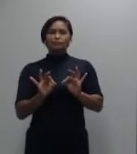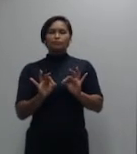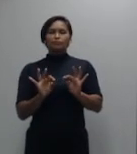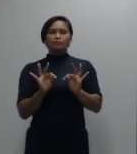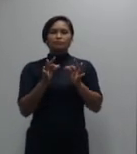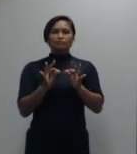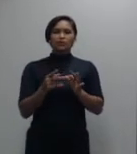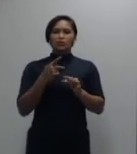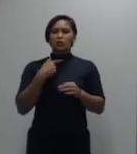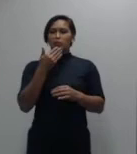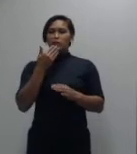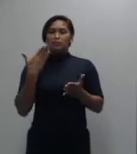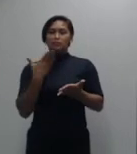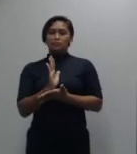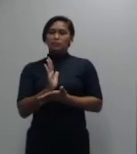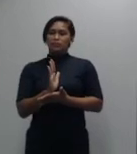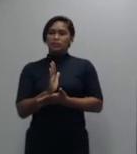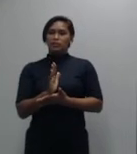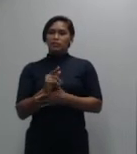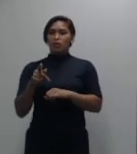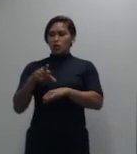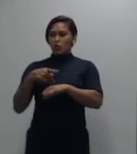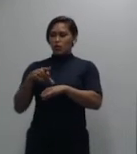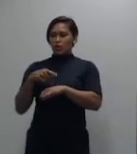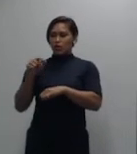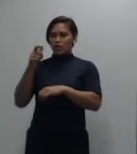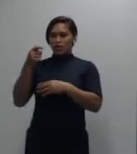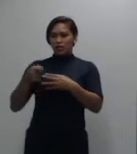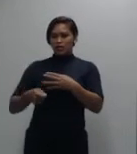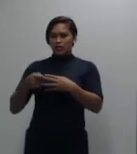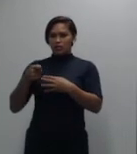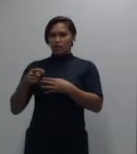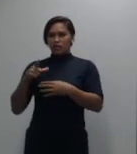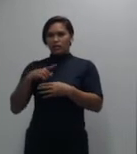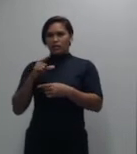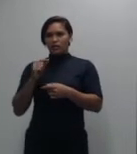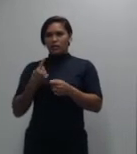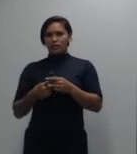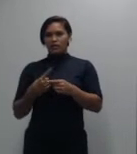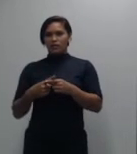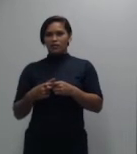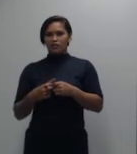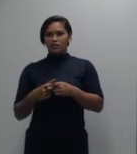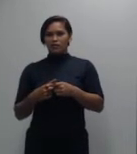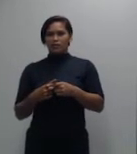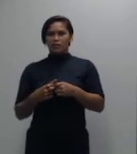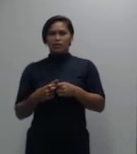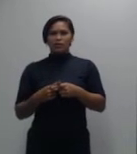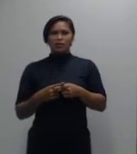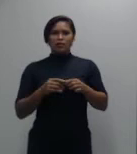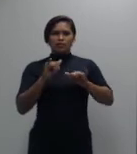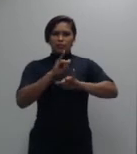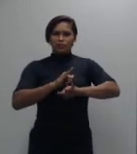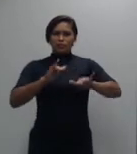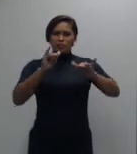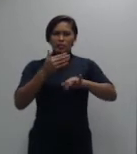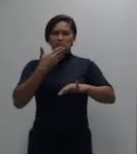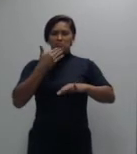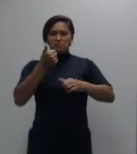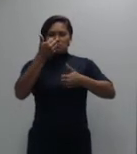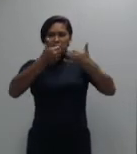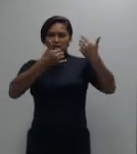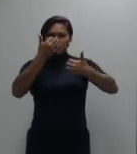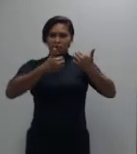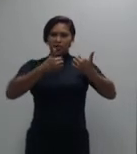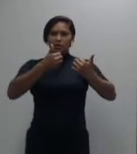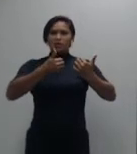ligação sem estrangeira não é usar que foi preferida melhor dizendo pés